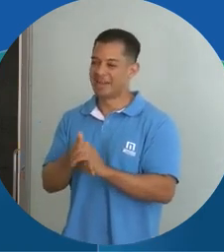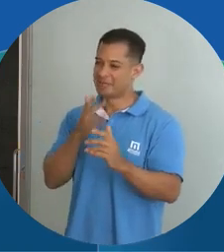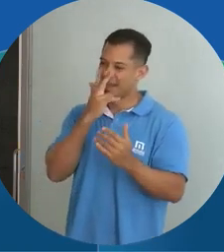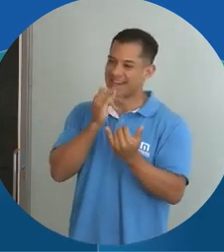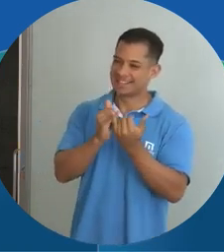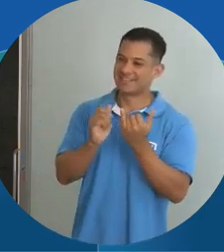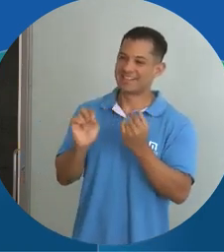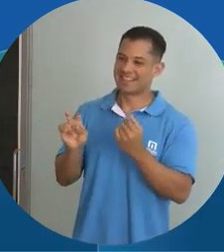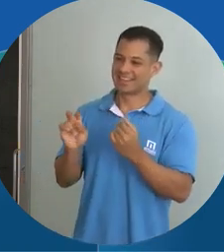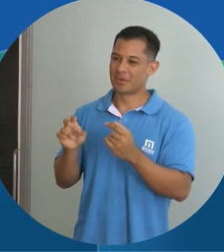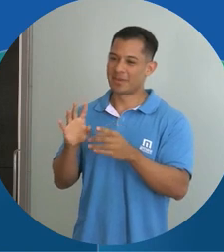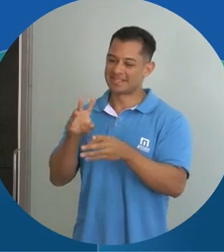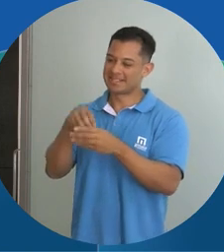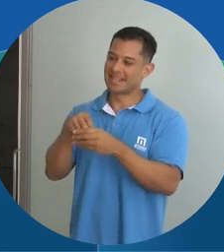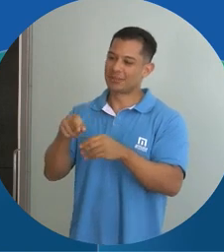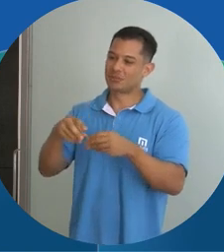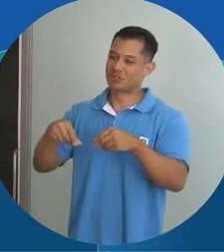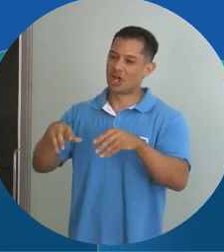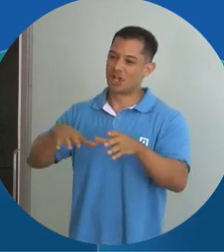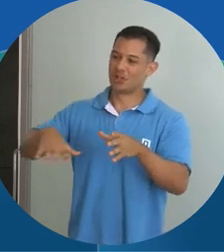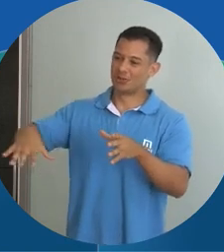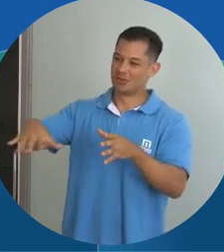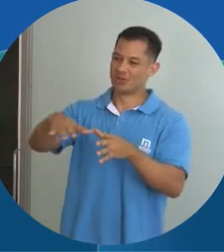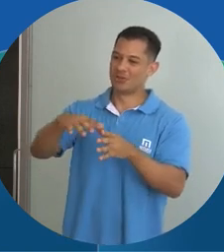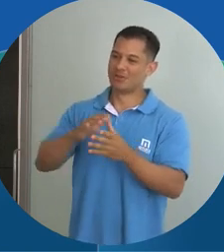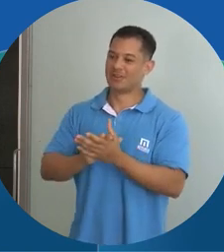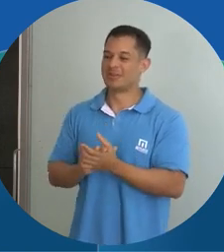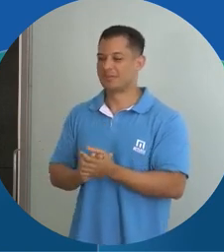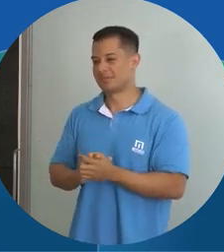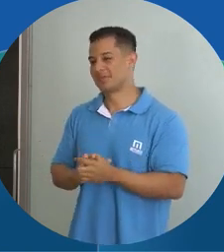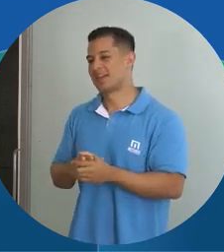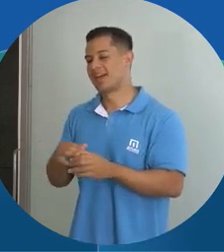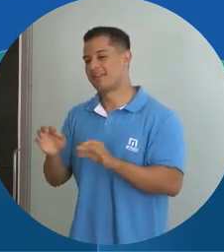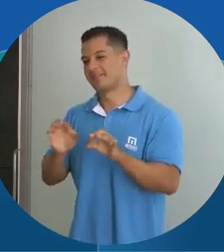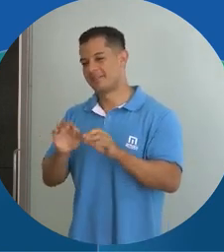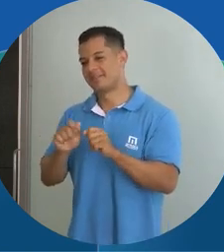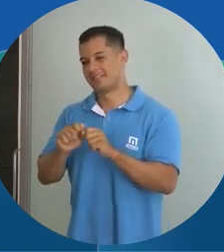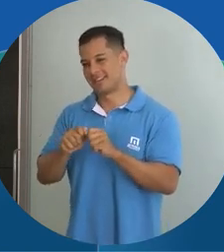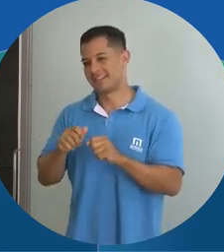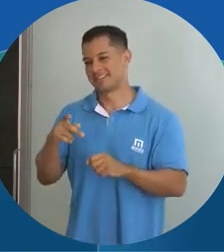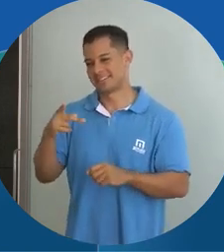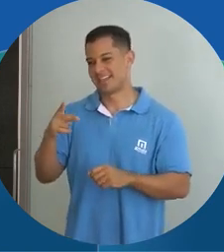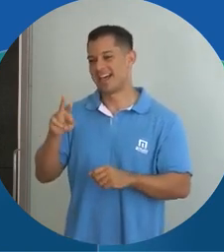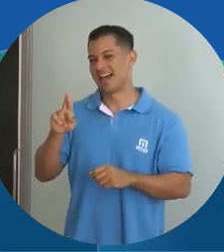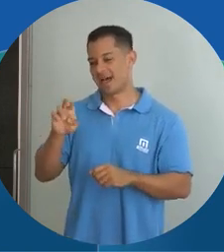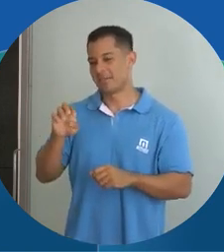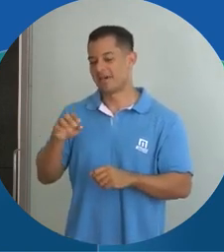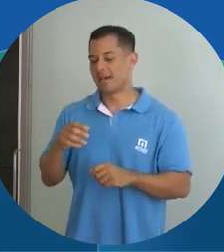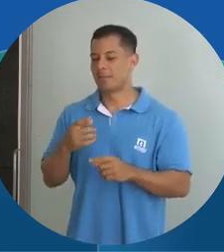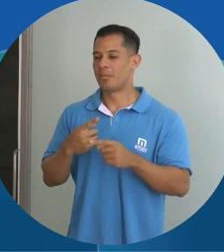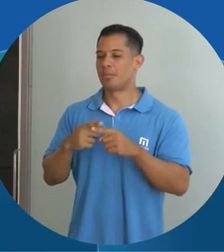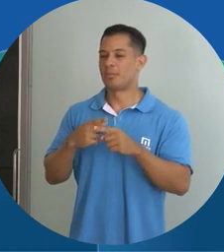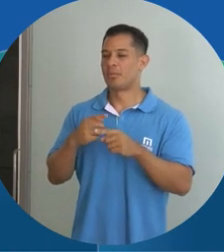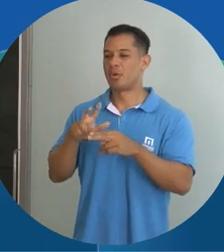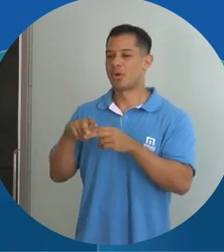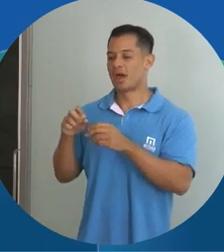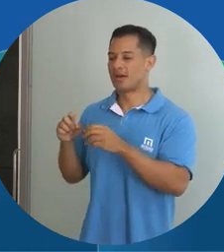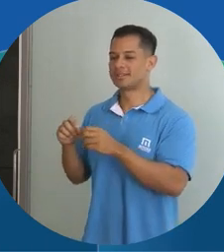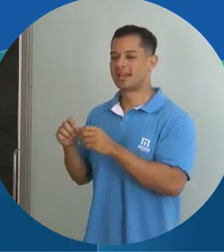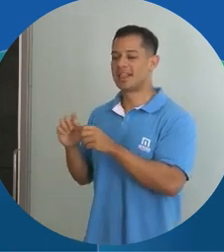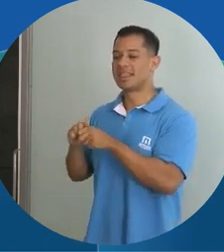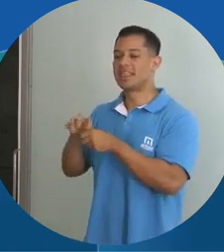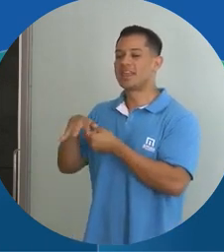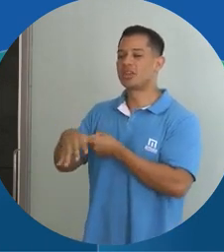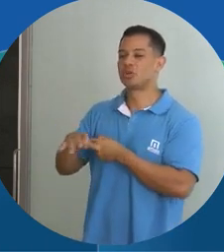agressividade. Então, foi feita a pressa-ancoragem com inserção de tubos laterais, em que depois se injetou